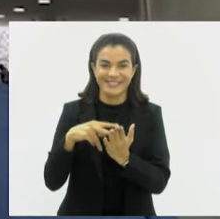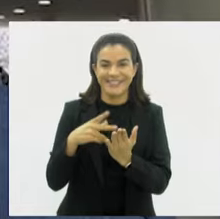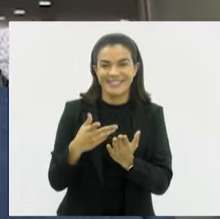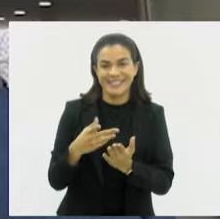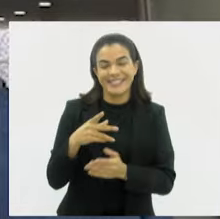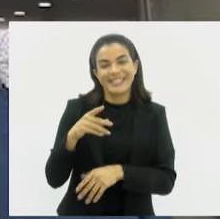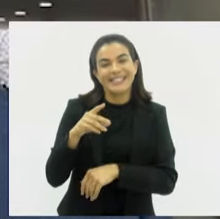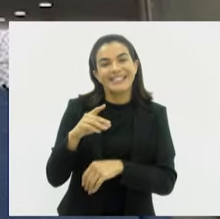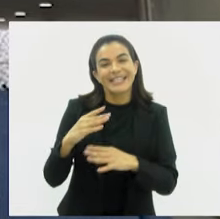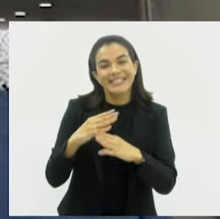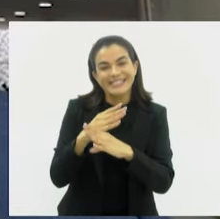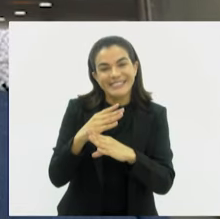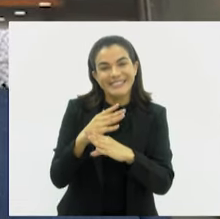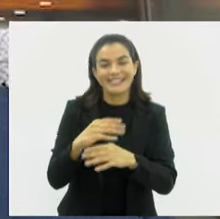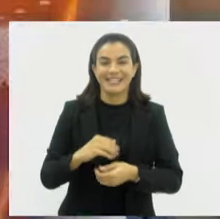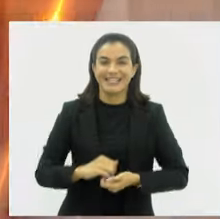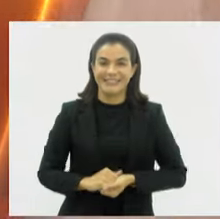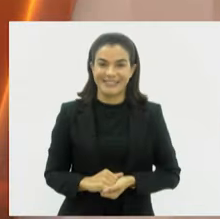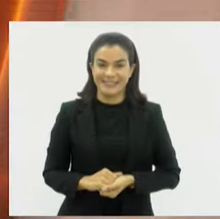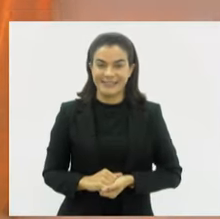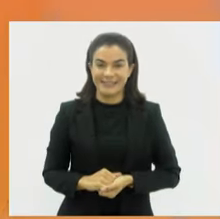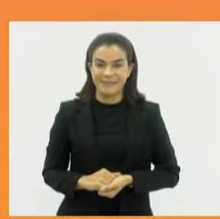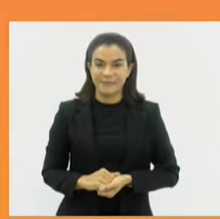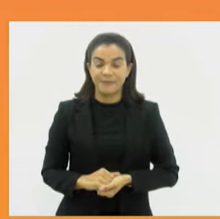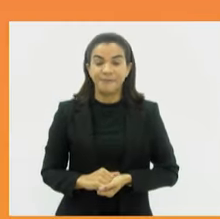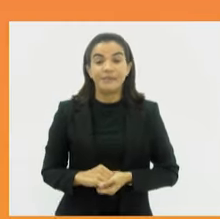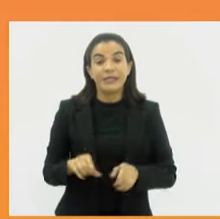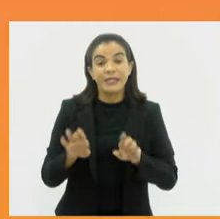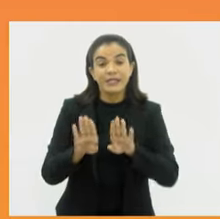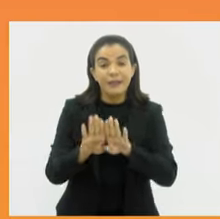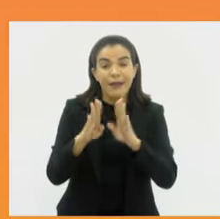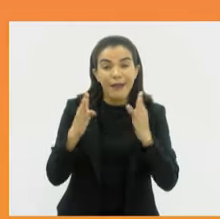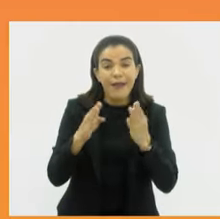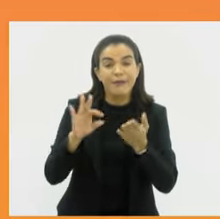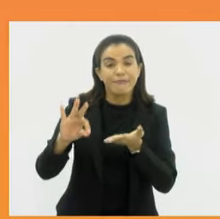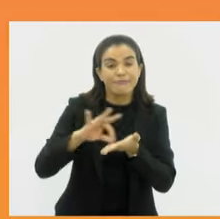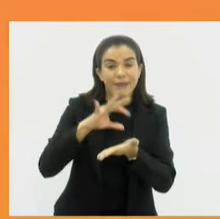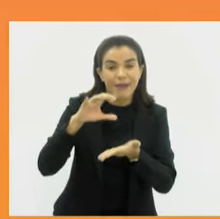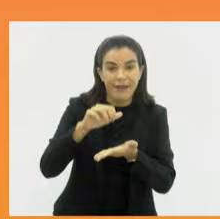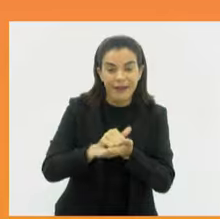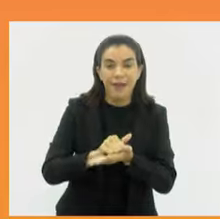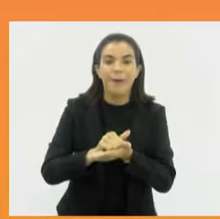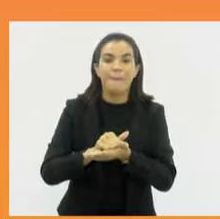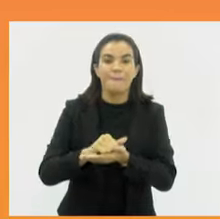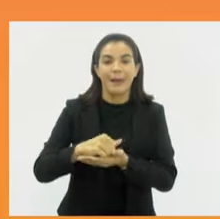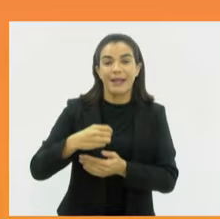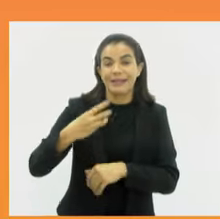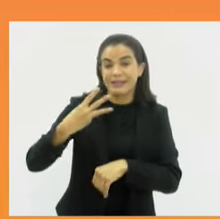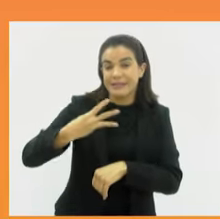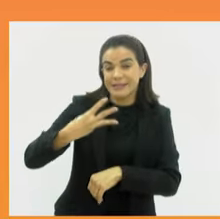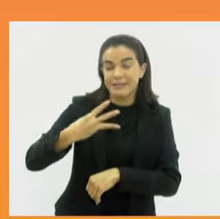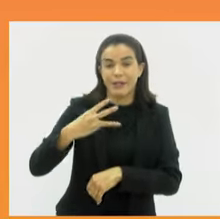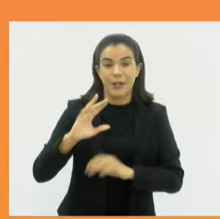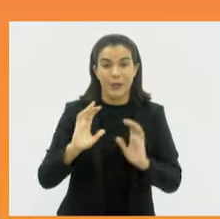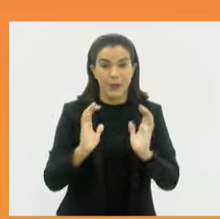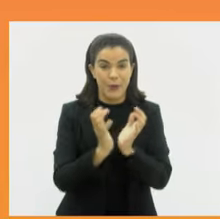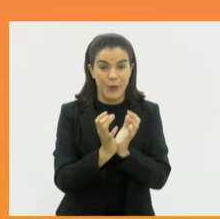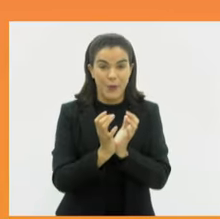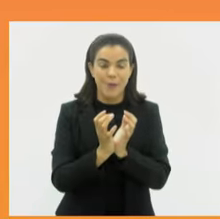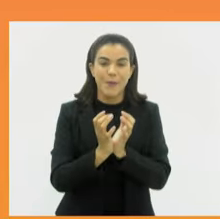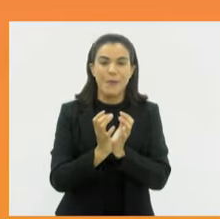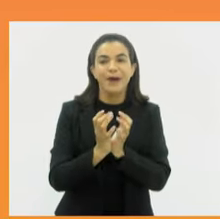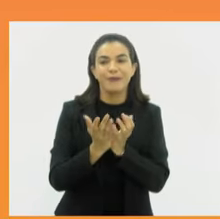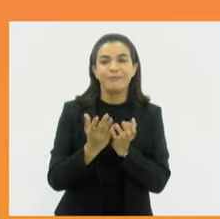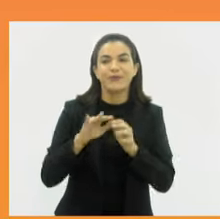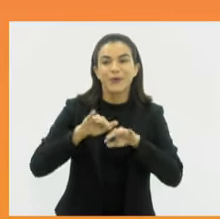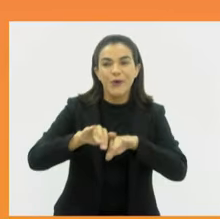nessa idade do infanto-juvenil. Estão abertas até sexta-feira as inscrições para a terceira turma do projeto Tô Navegando,